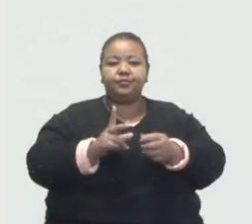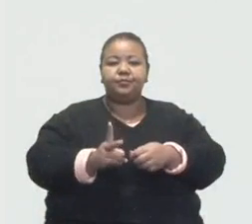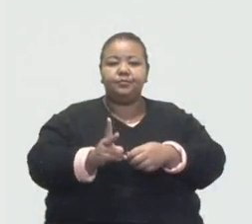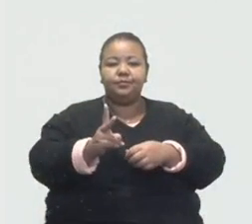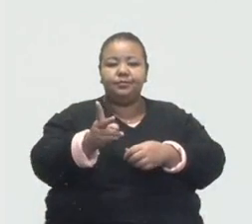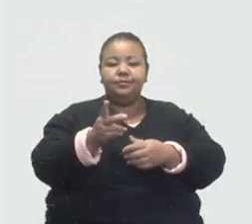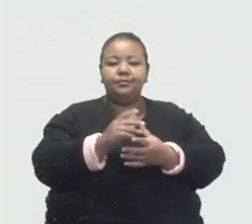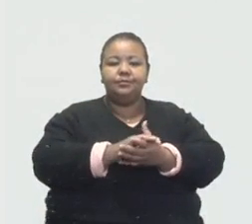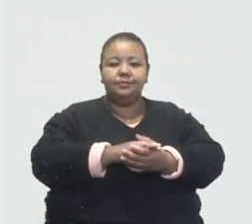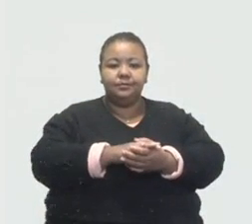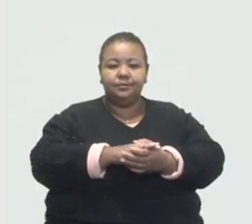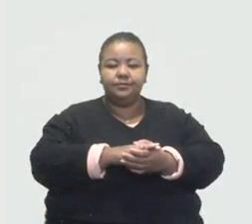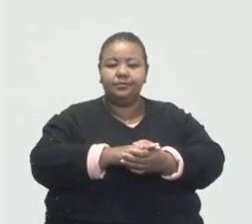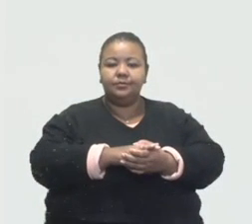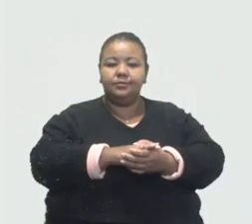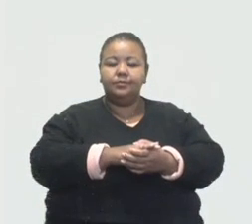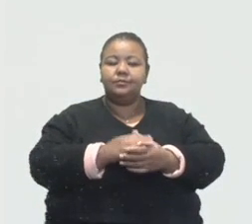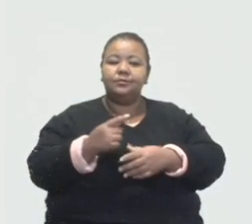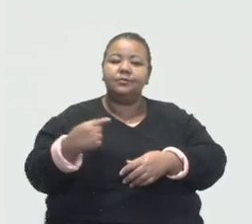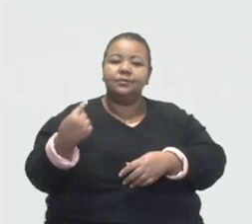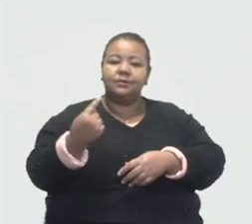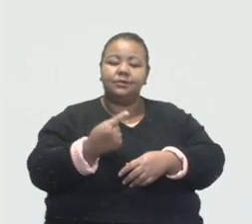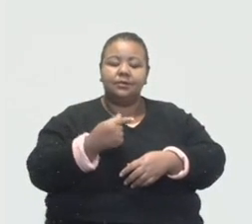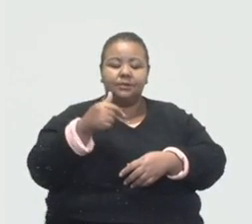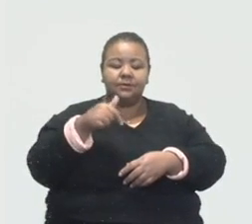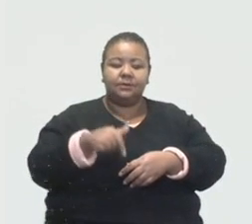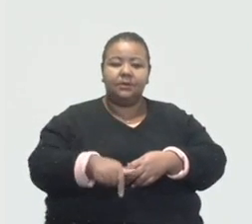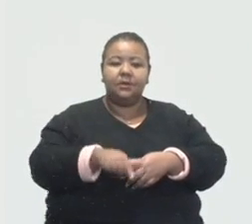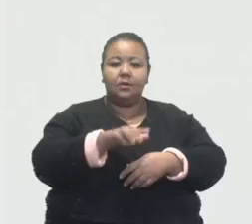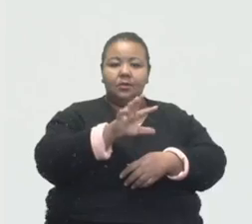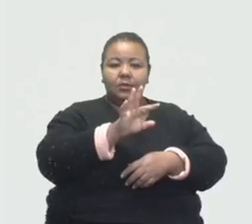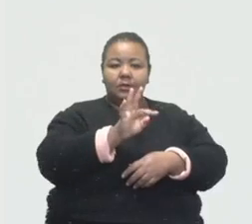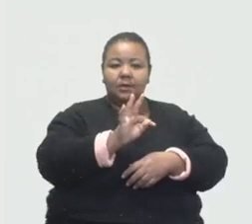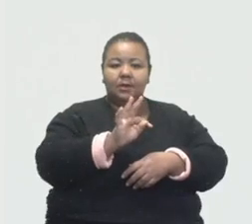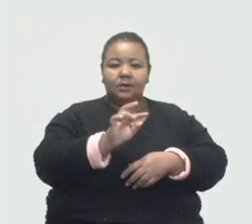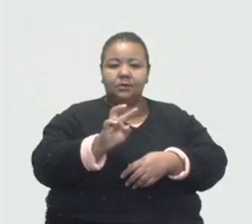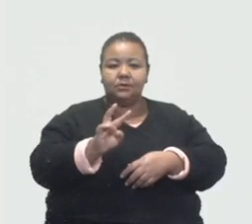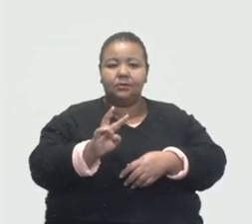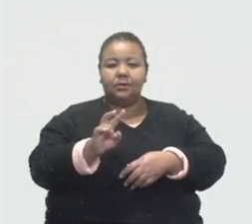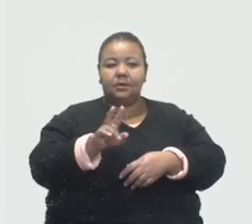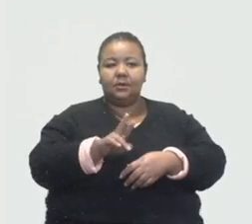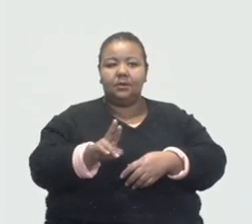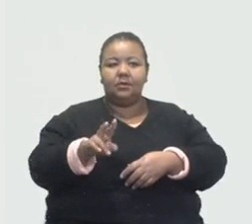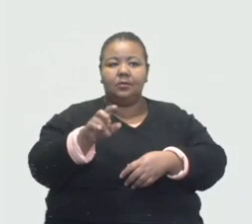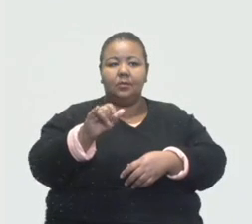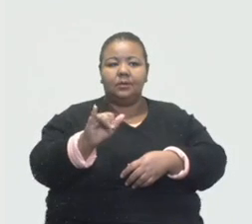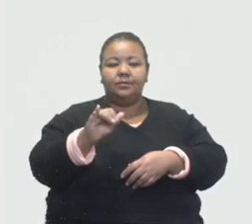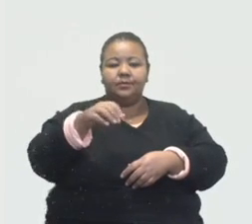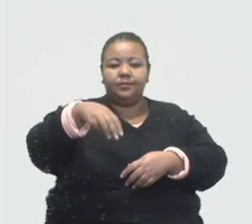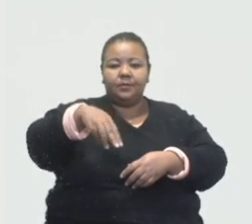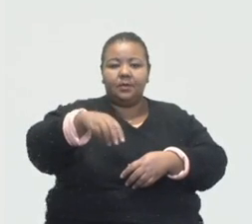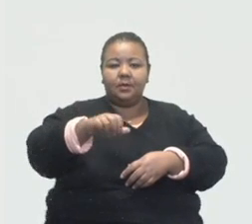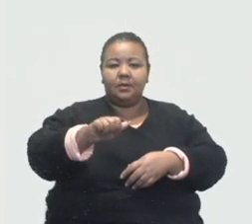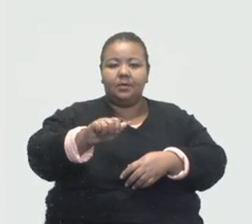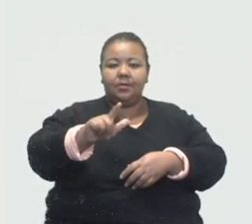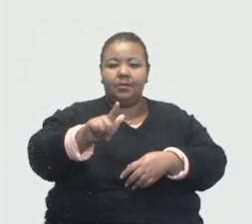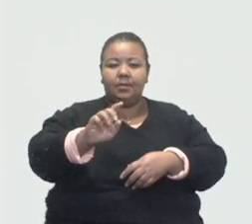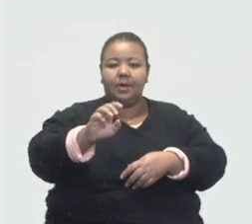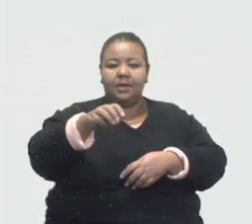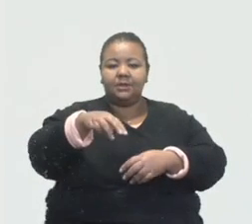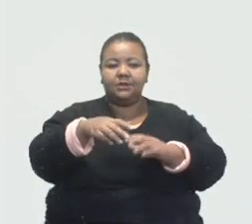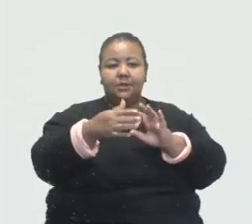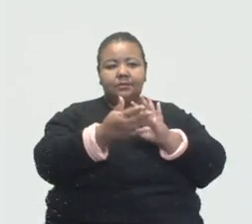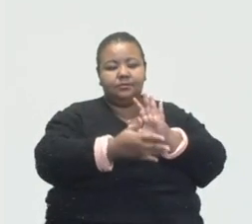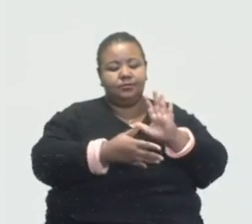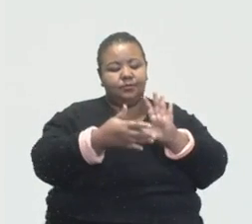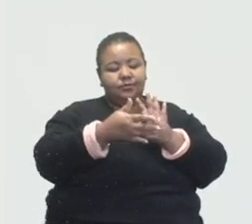continuando. Então, nós temos que aqui que o T de V, ele é chamado de imagem do nosso